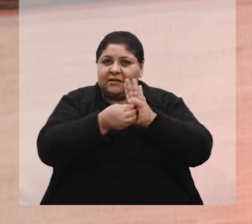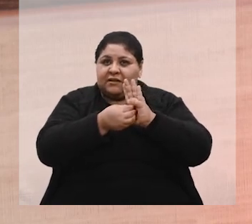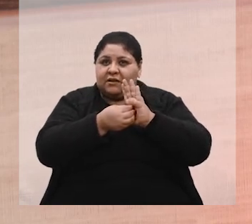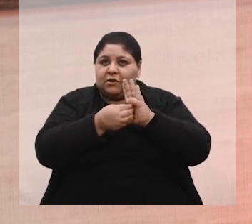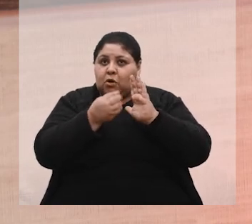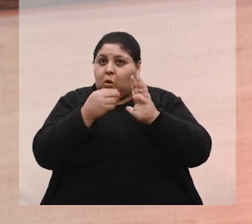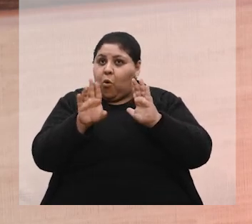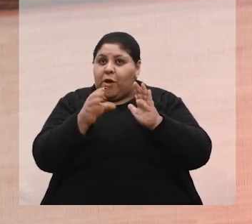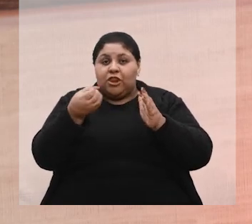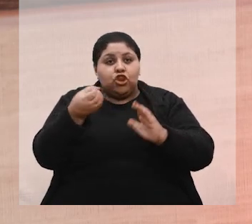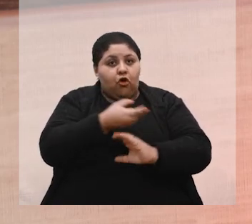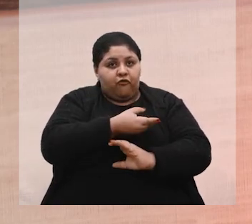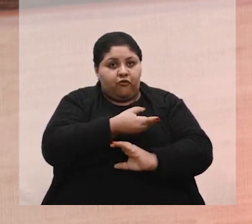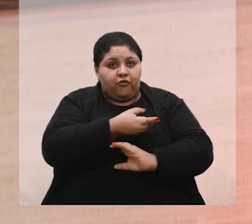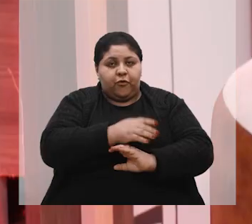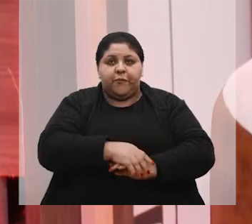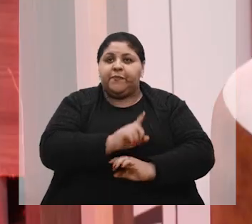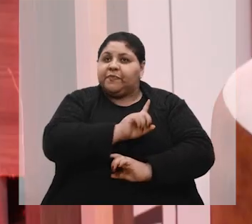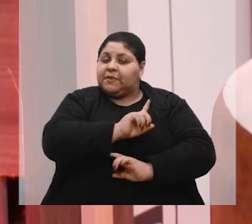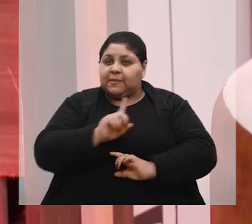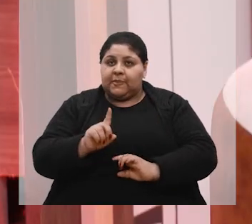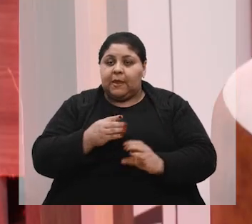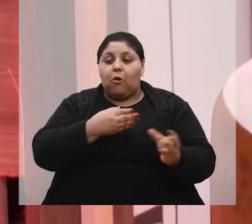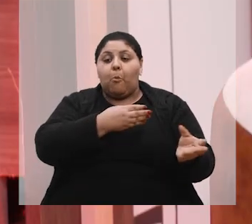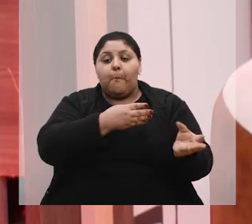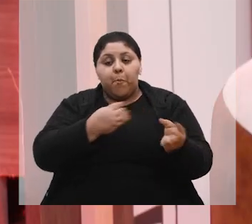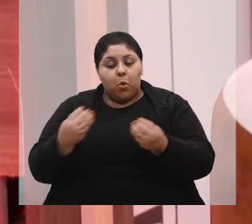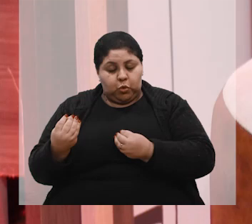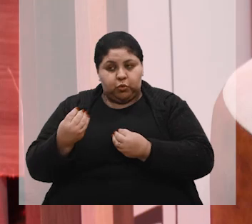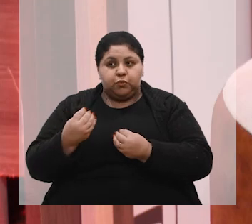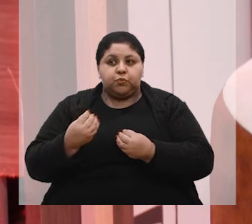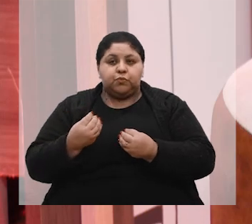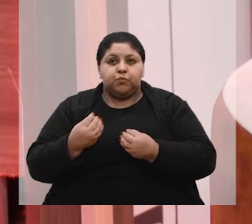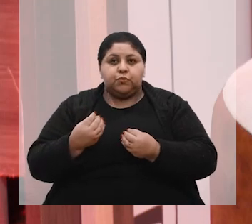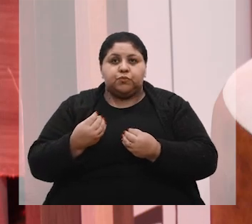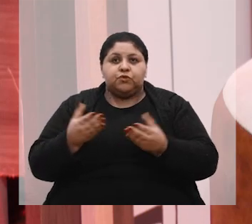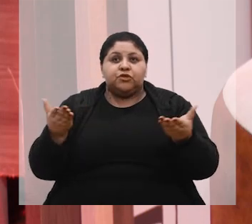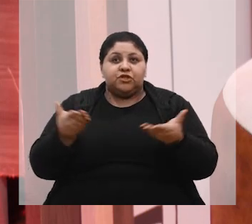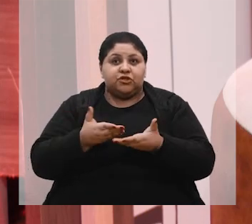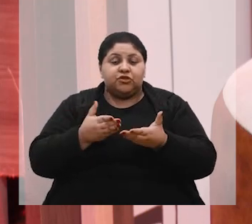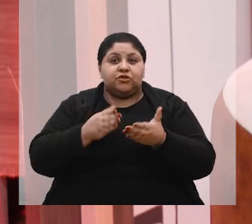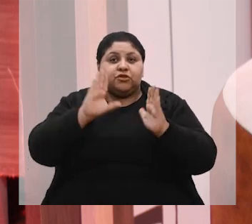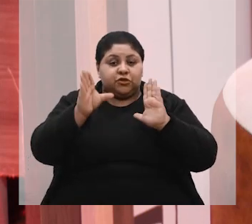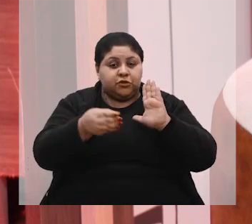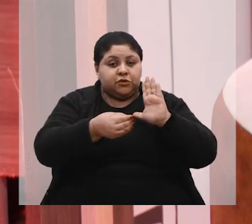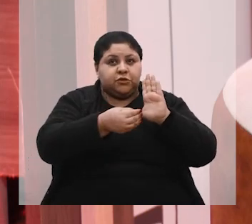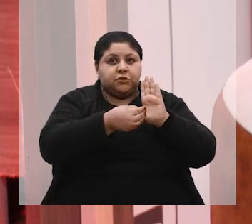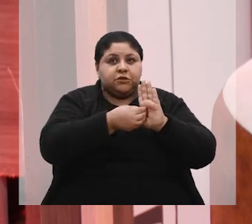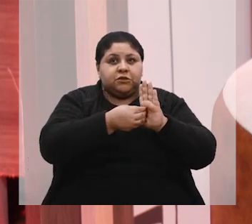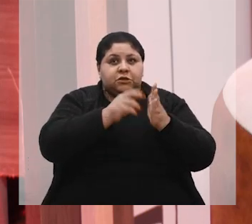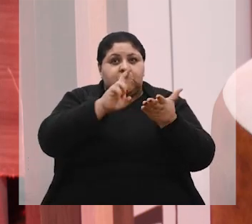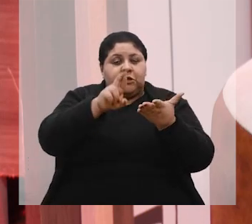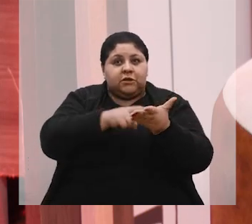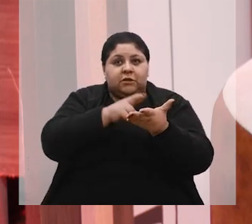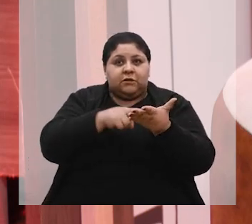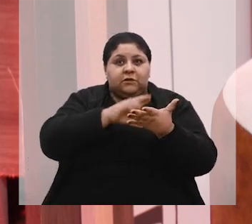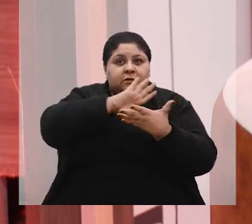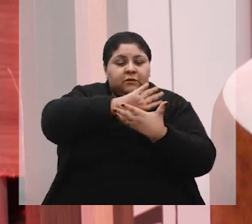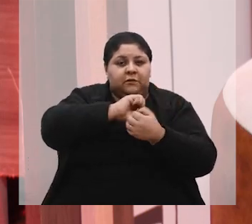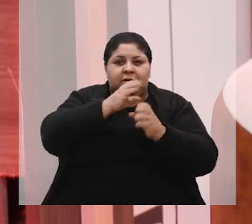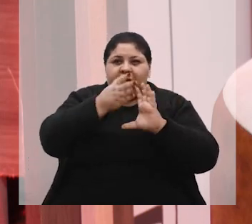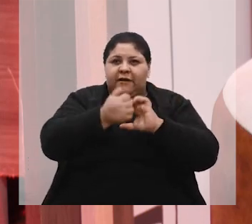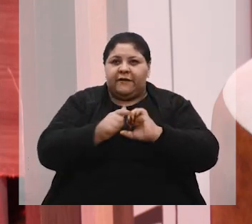ou a redação é totalmente inédita? Não. Muitos deles já foram publicados em revista de arte e